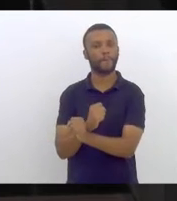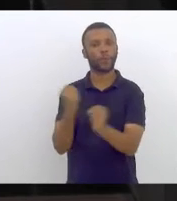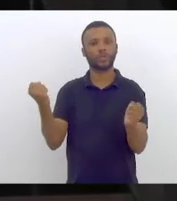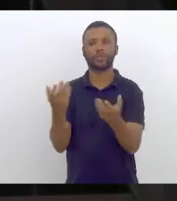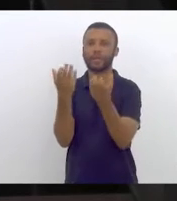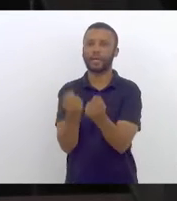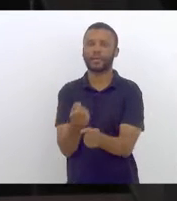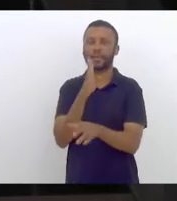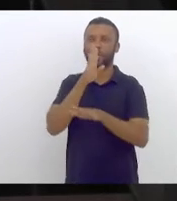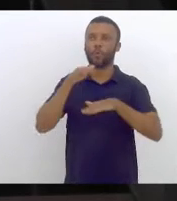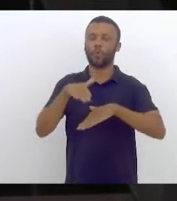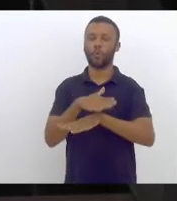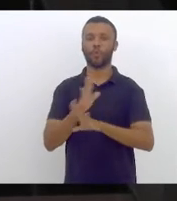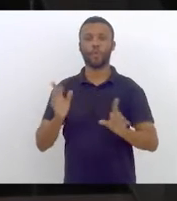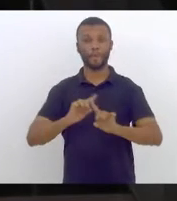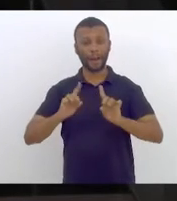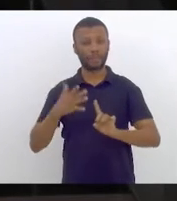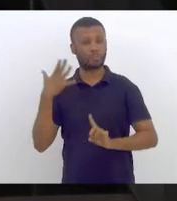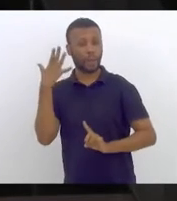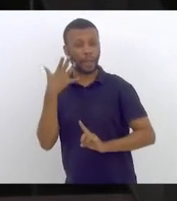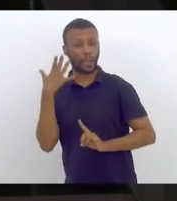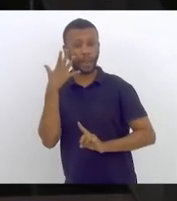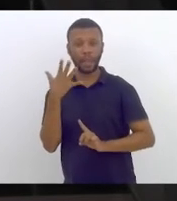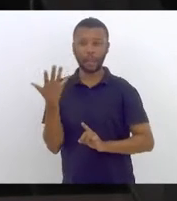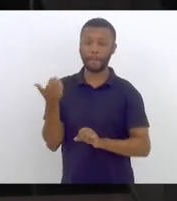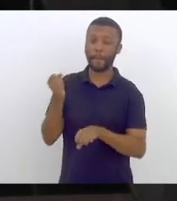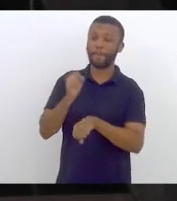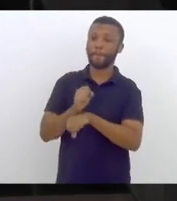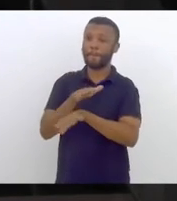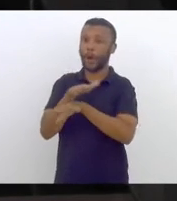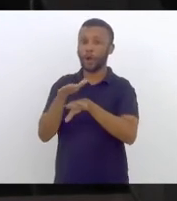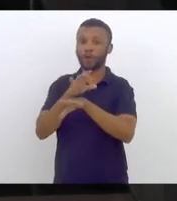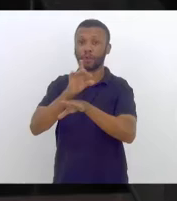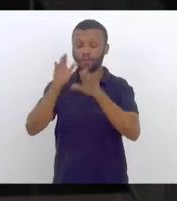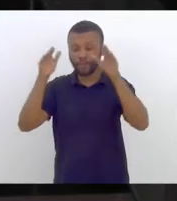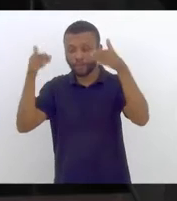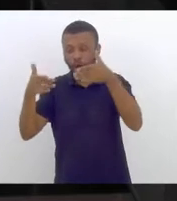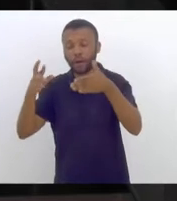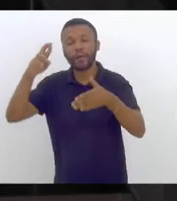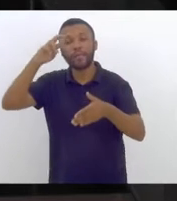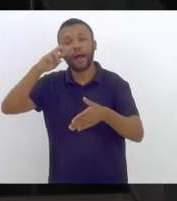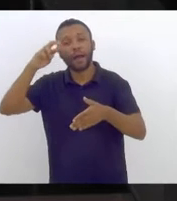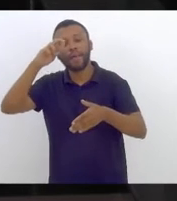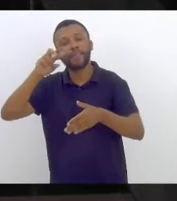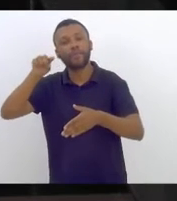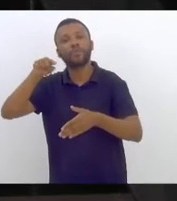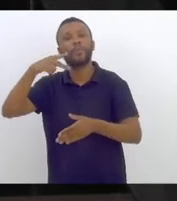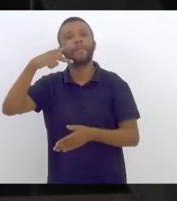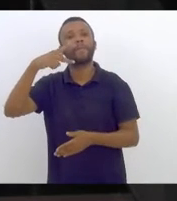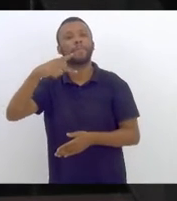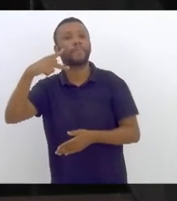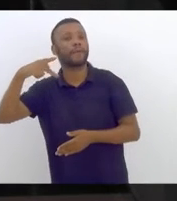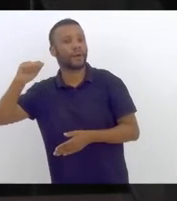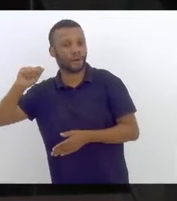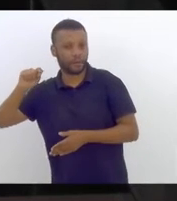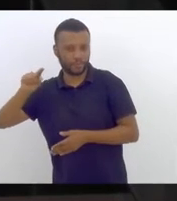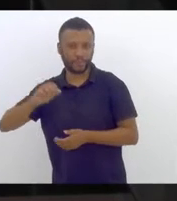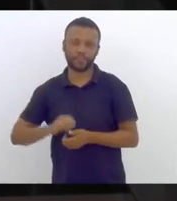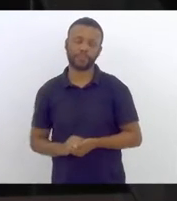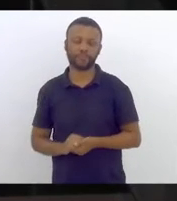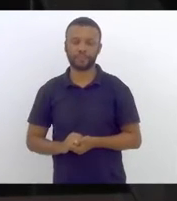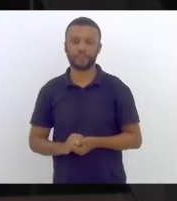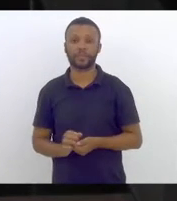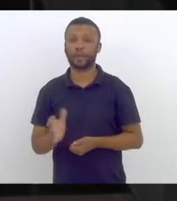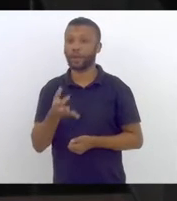parar o meu discurso só na revisão do PPA. Quero chegar